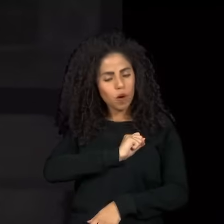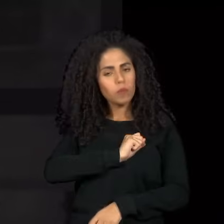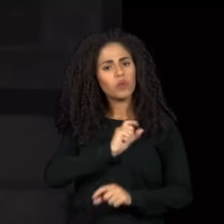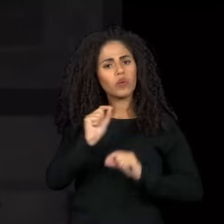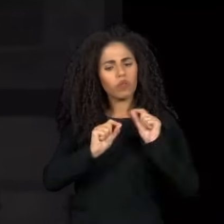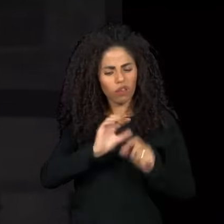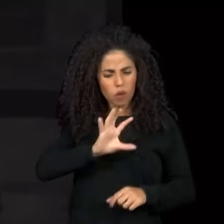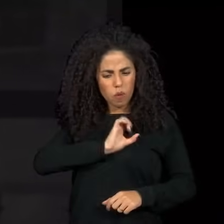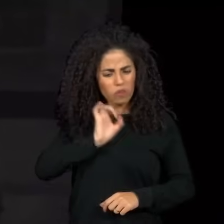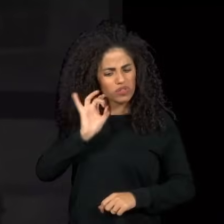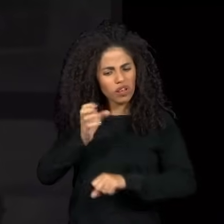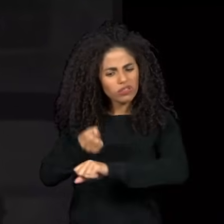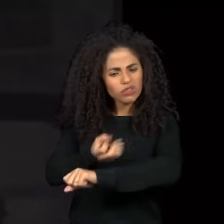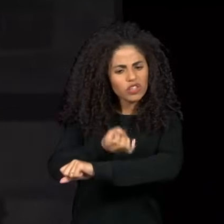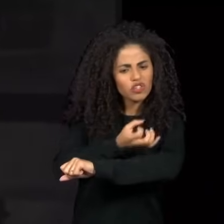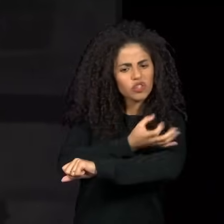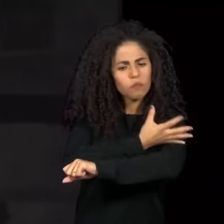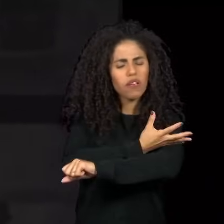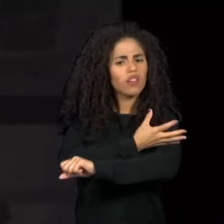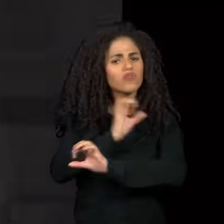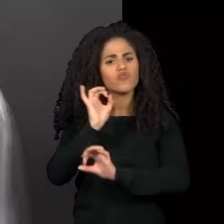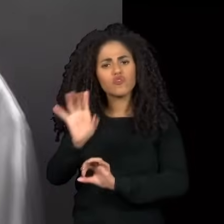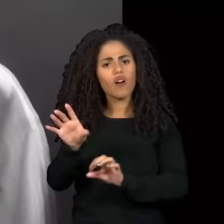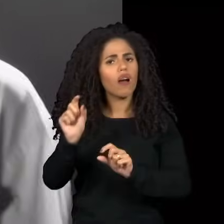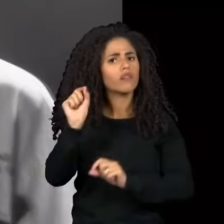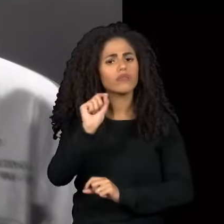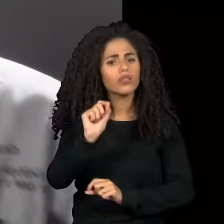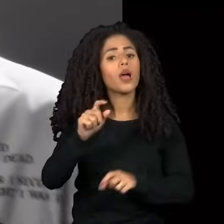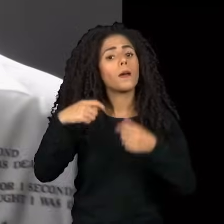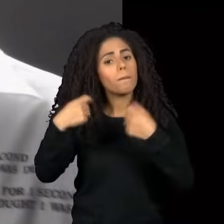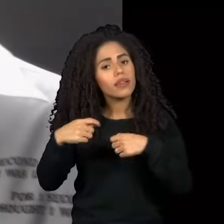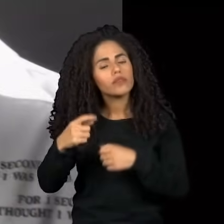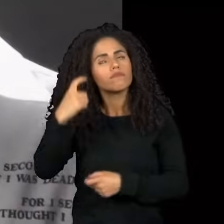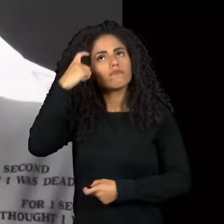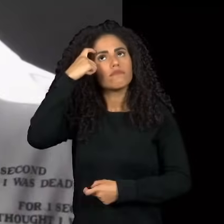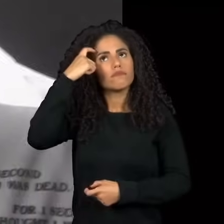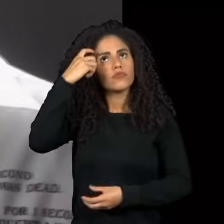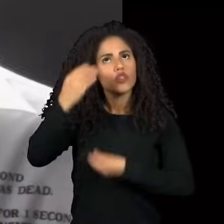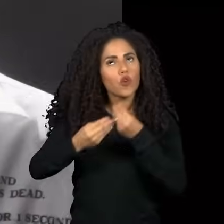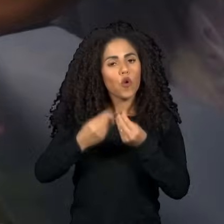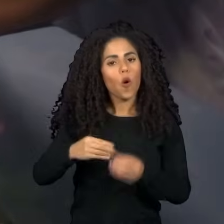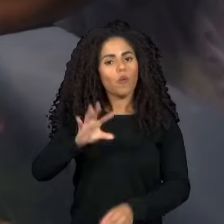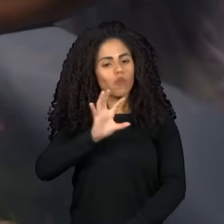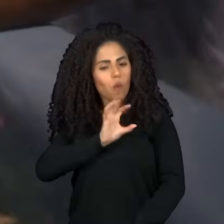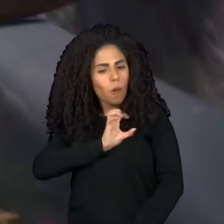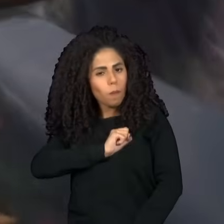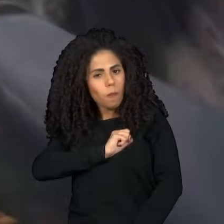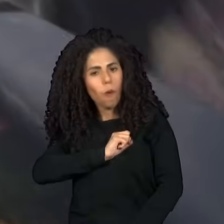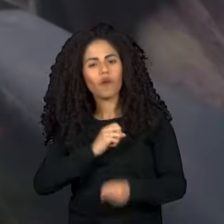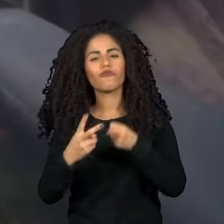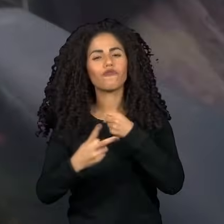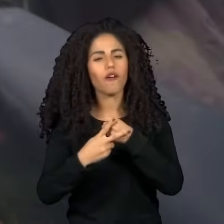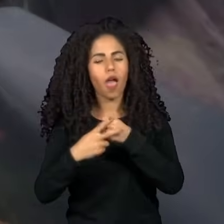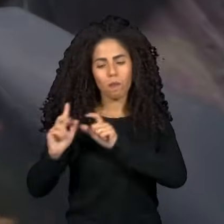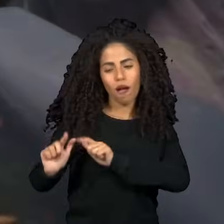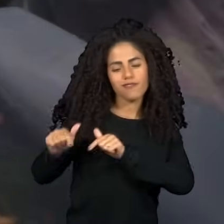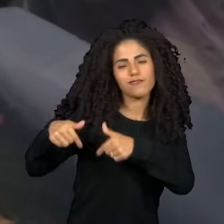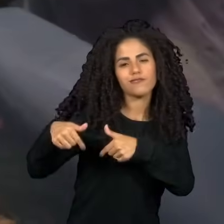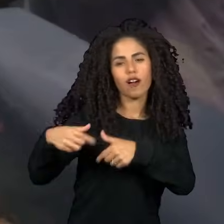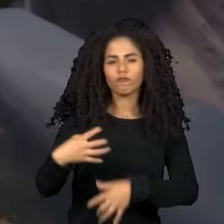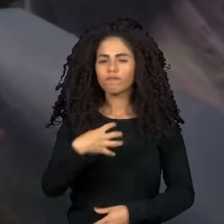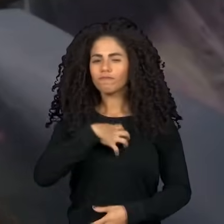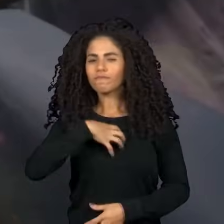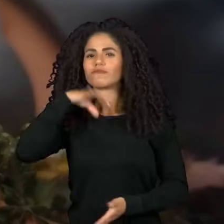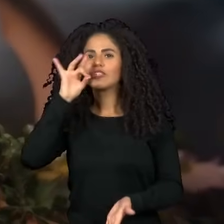como um sentimento, como um substantivo, e a gente começar a ver o amor como verbo, como ação. Ela diz, amar nunca é sentir,